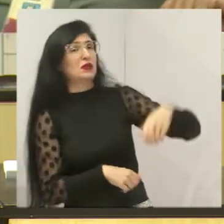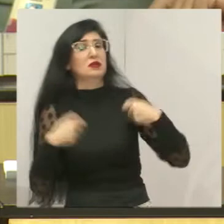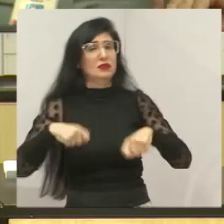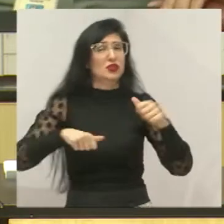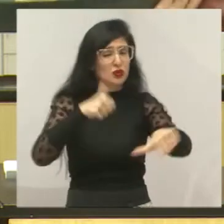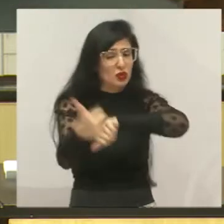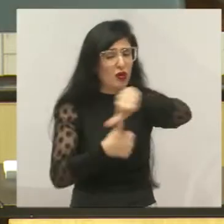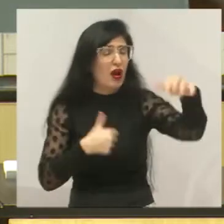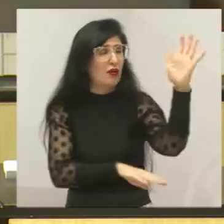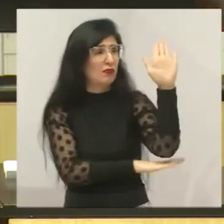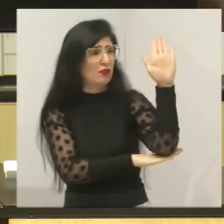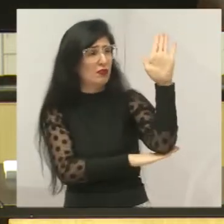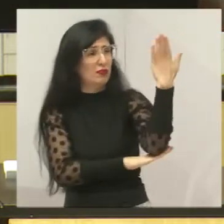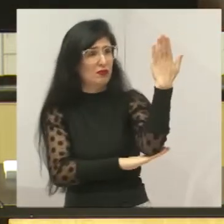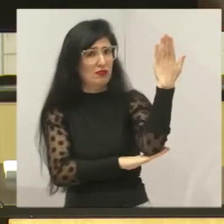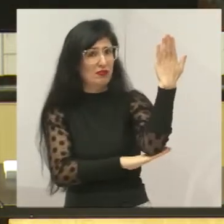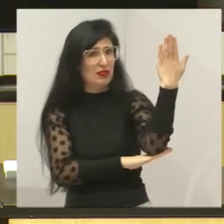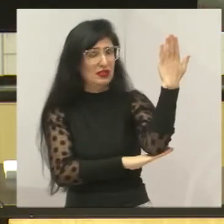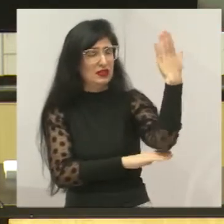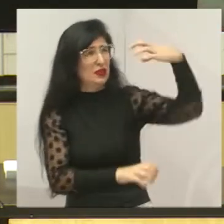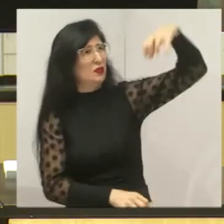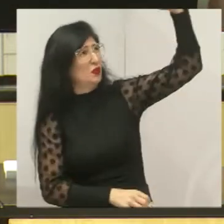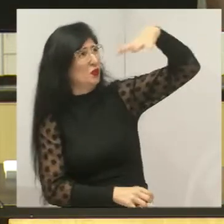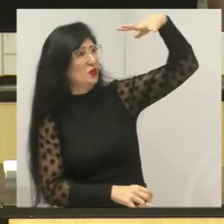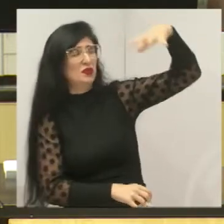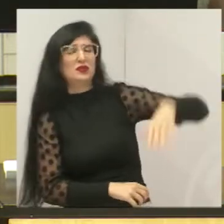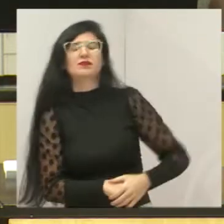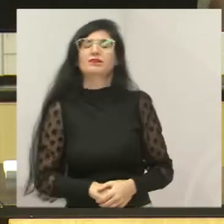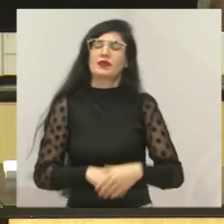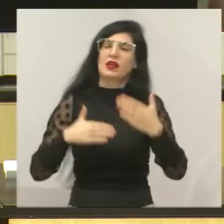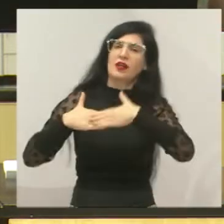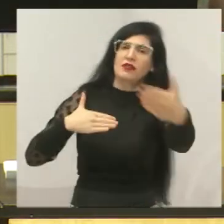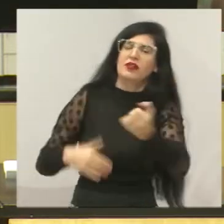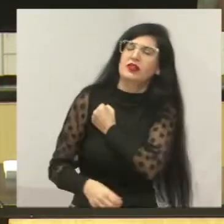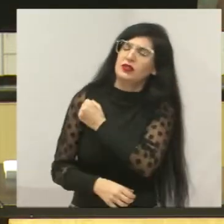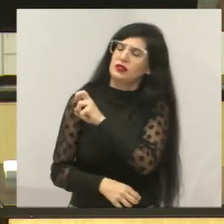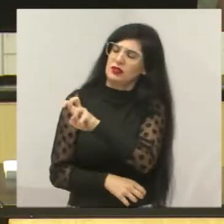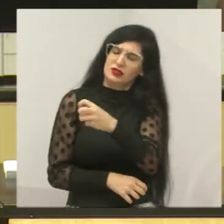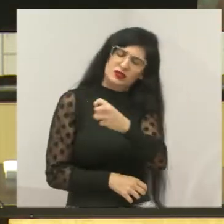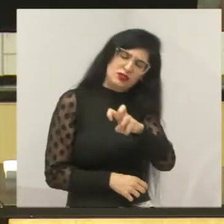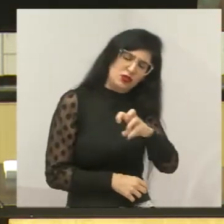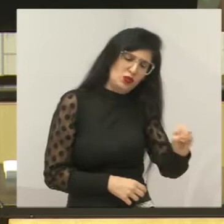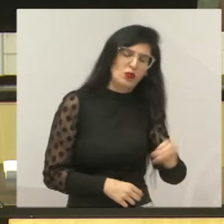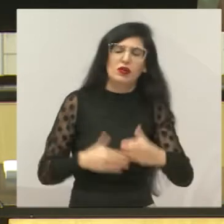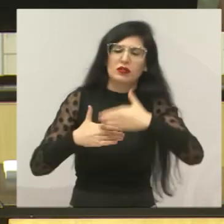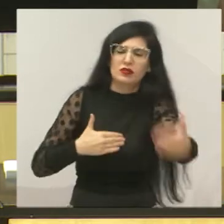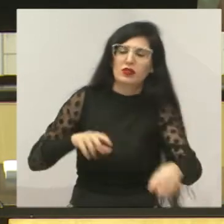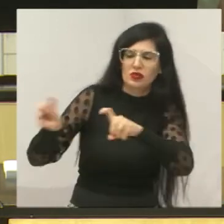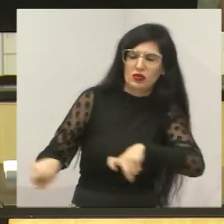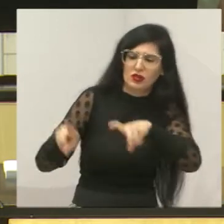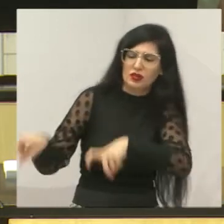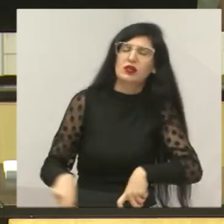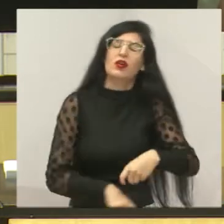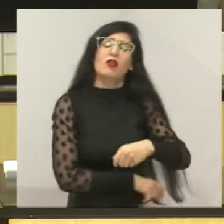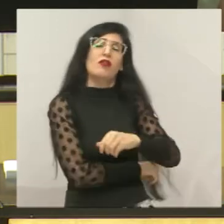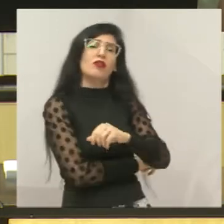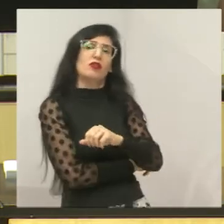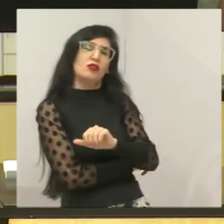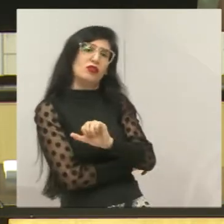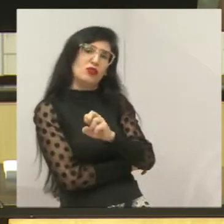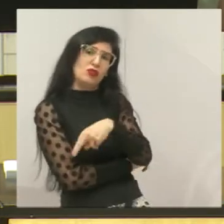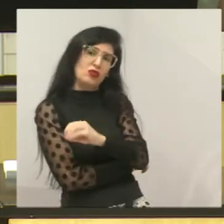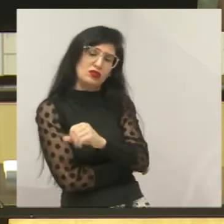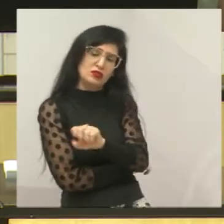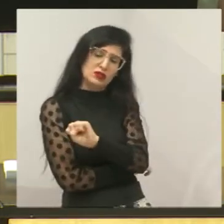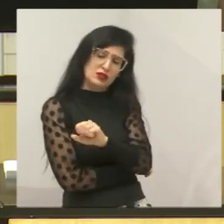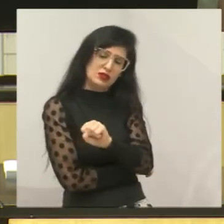existente na estrada Daltro Santos, em frente ao número 550, próxima à chácara Nossa Senhora de Fátima, no conjunto 22 de abril, em